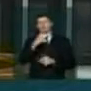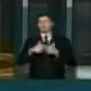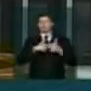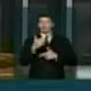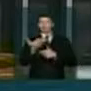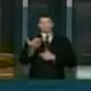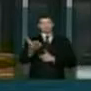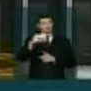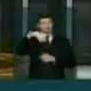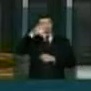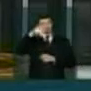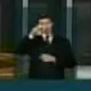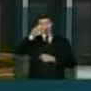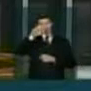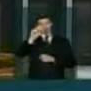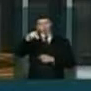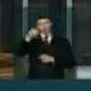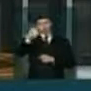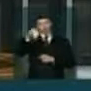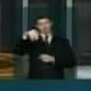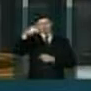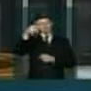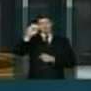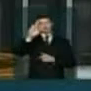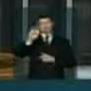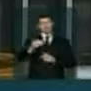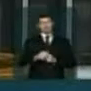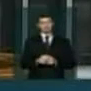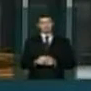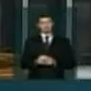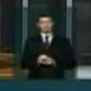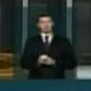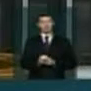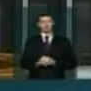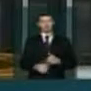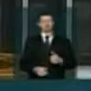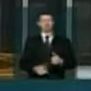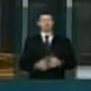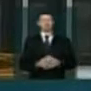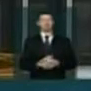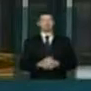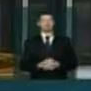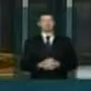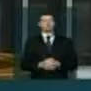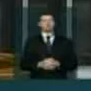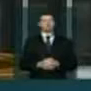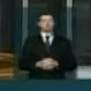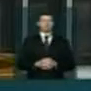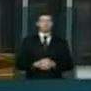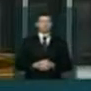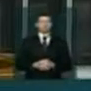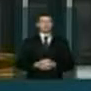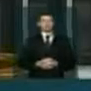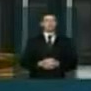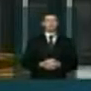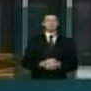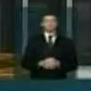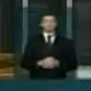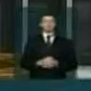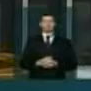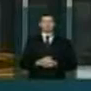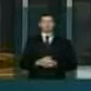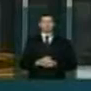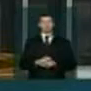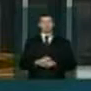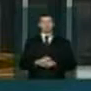ao doutor Minoro Quimpara, de dirigir uma das mais importantes instituições